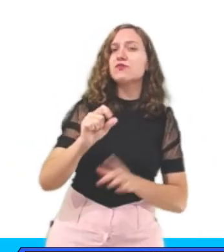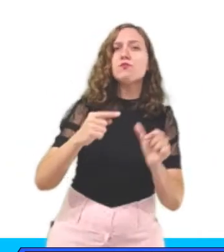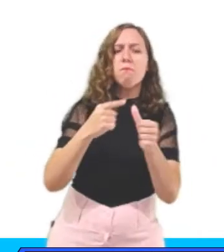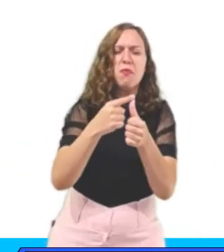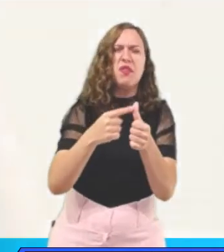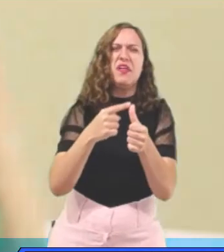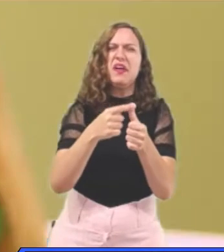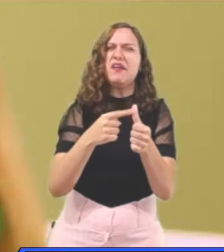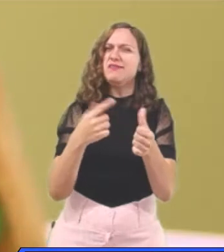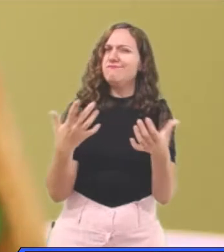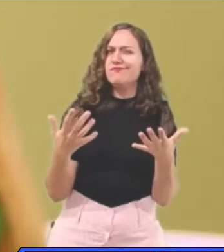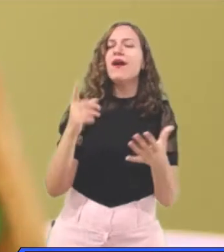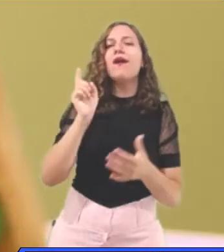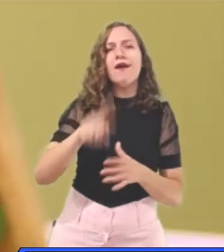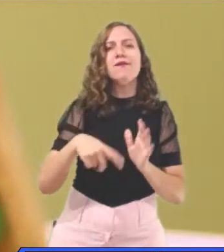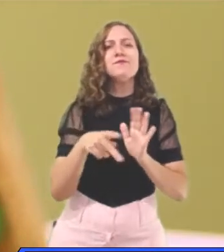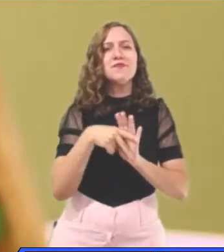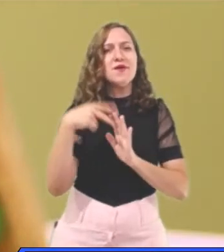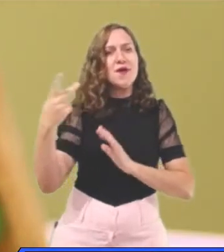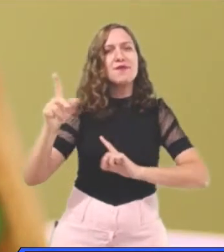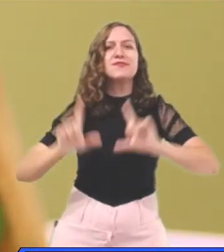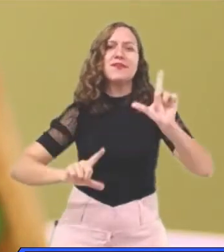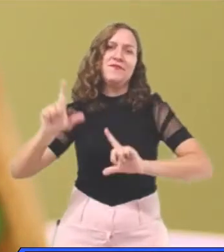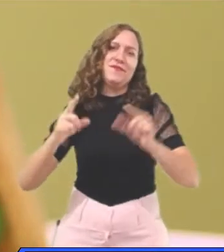polegadas, que é a tela das TVs.